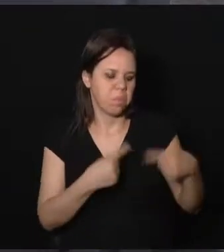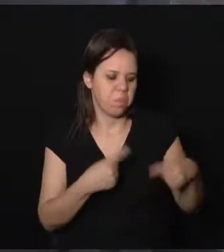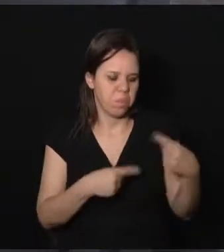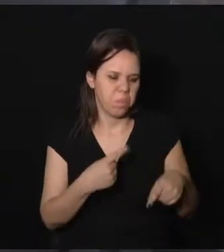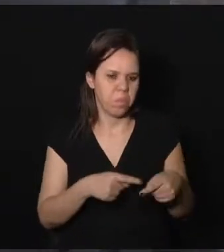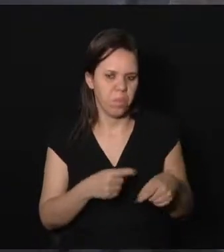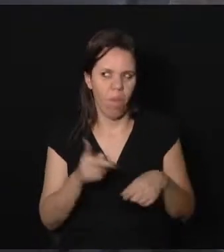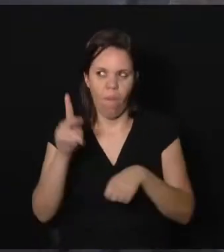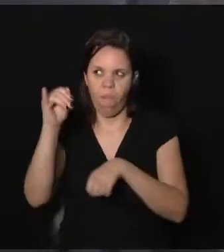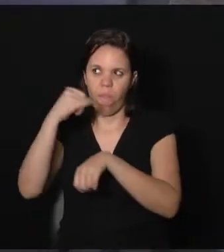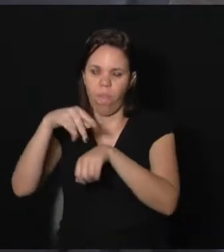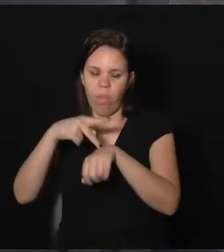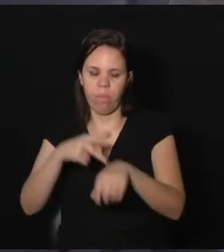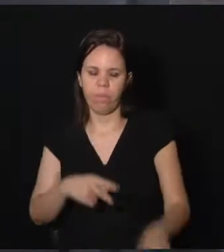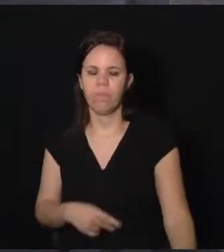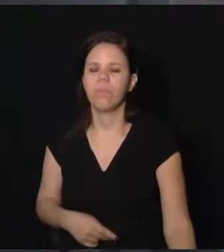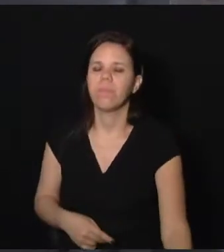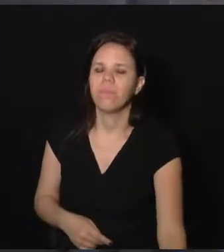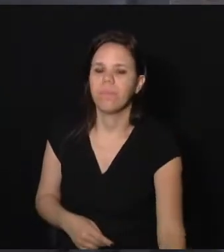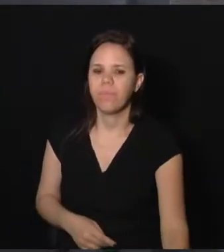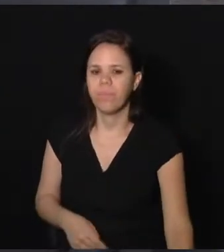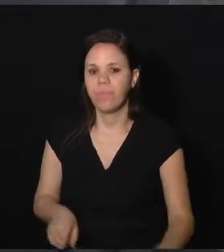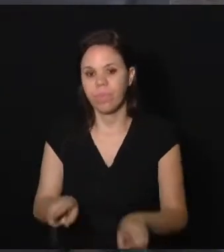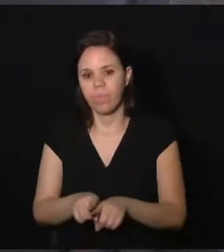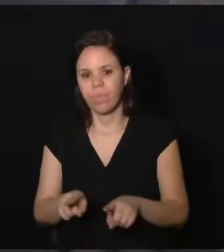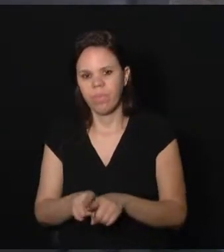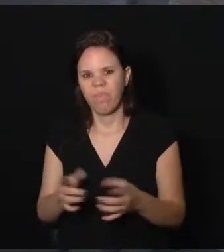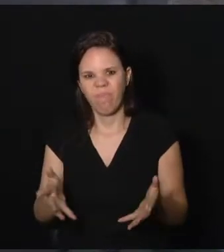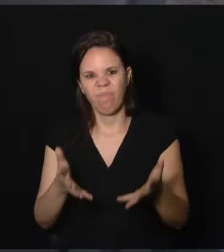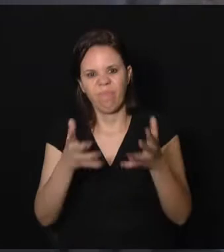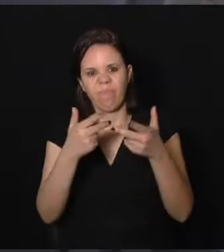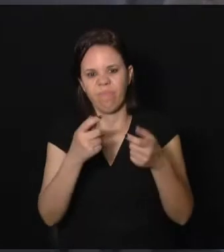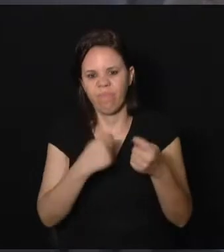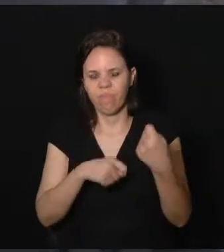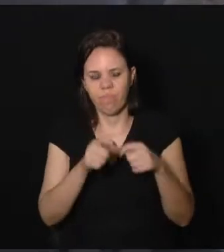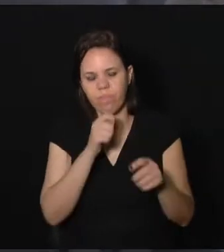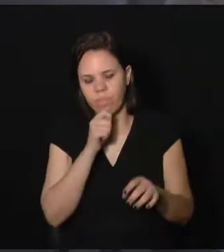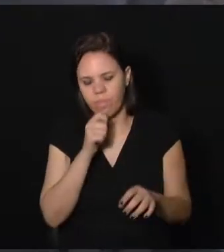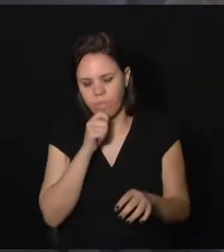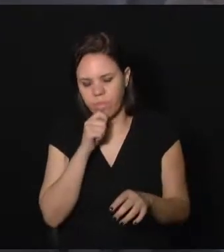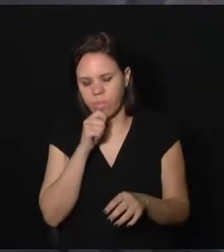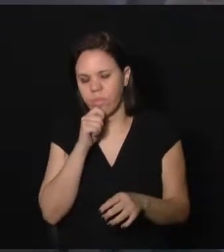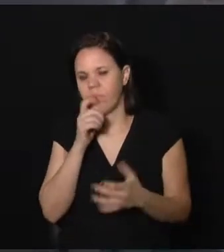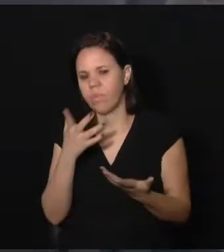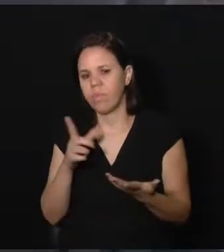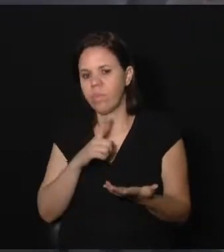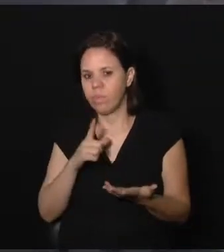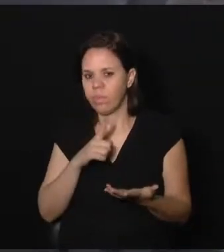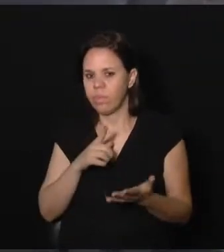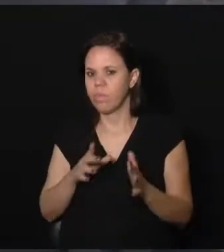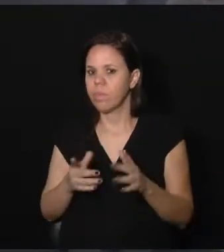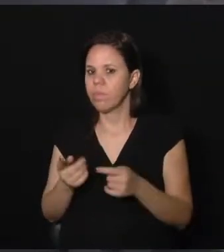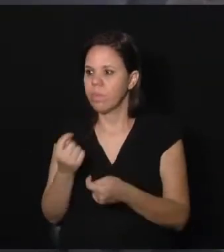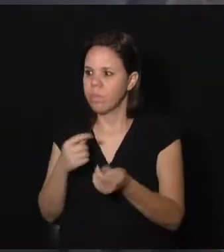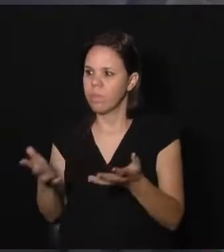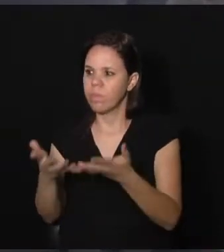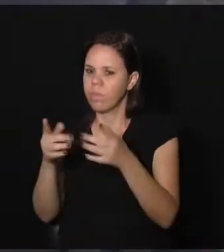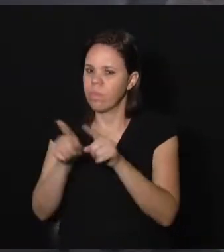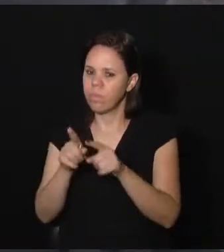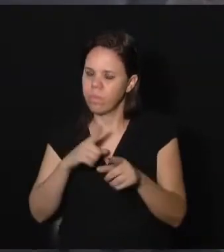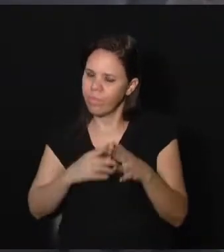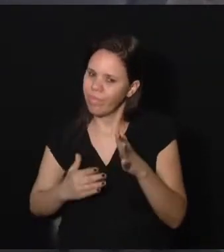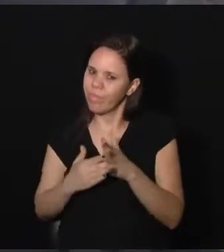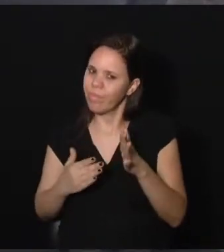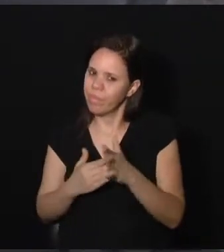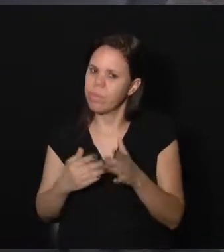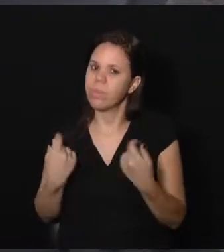comércio exterior e mais fomentar negócios. Claro que para fomentar negócios tem as barreiras, e você precisa